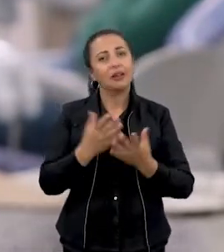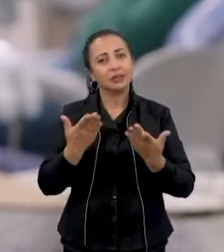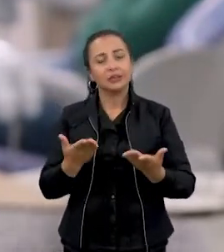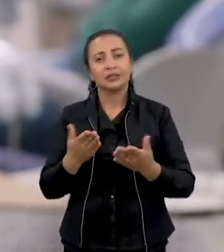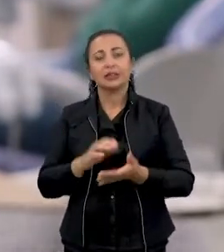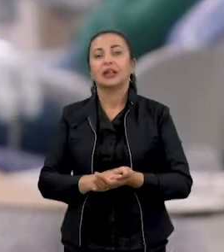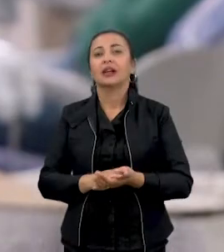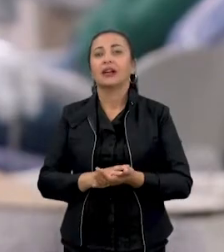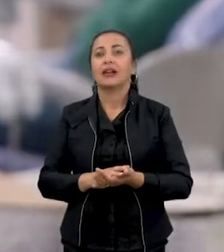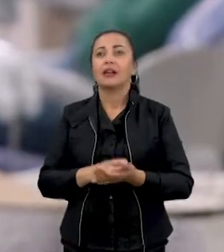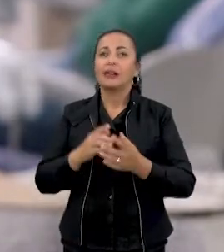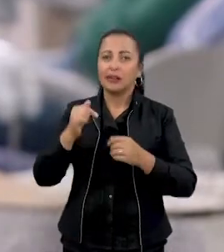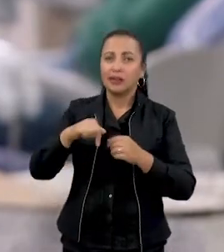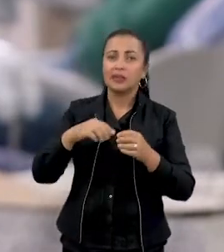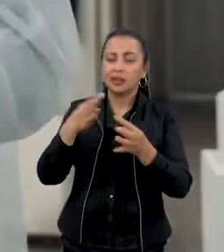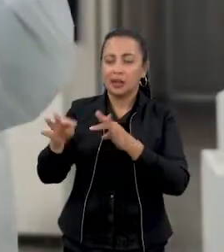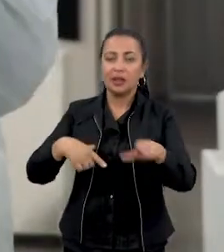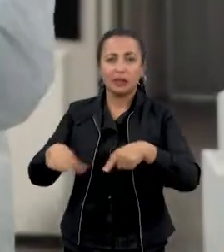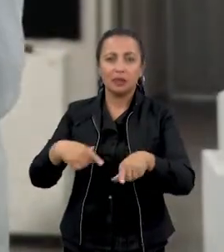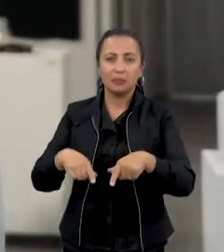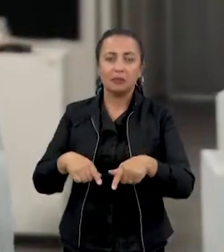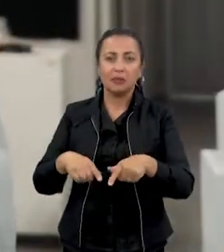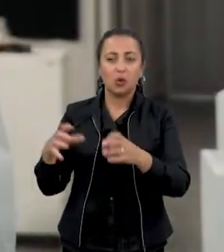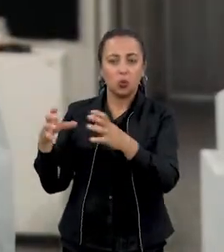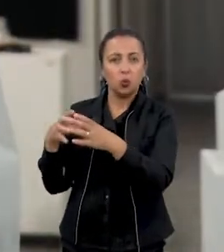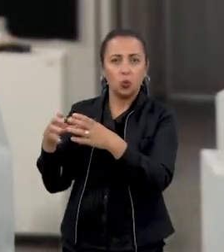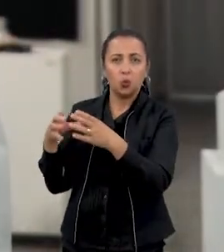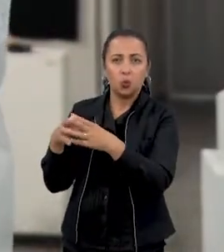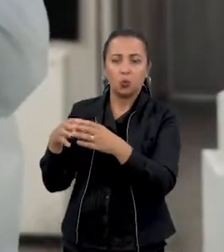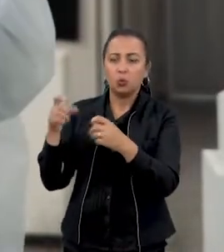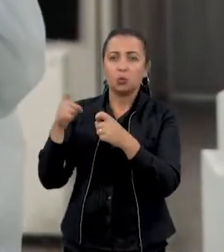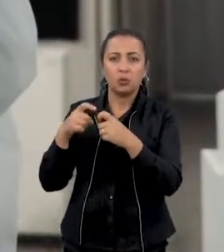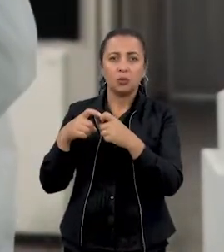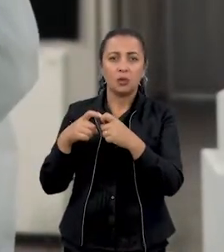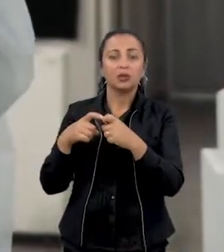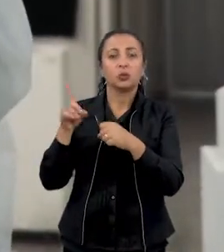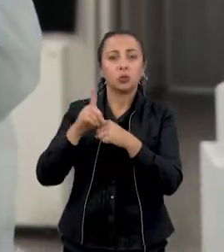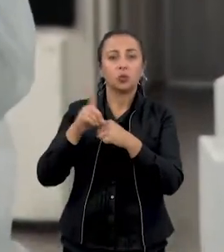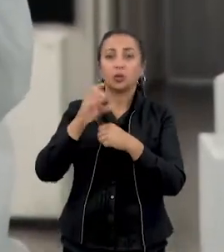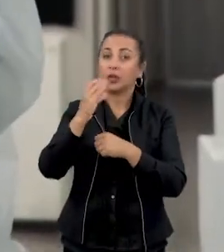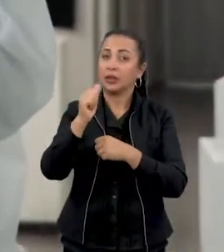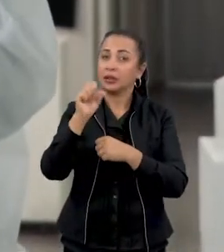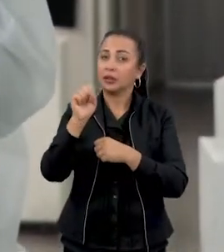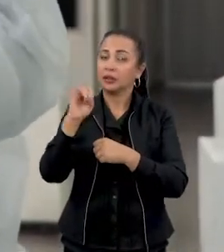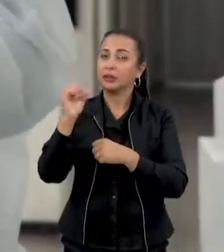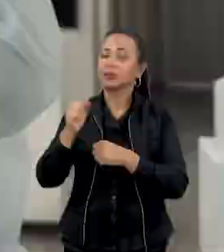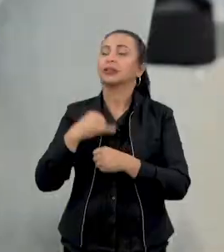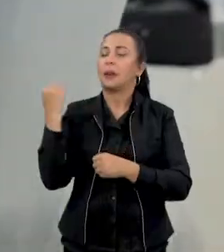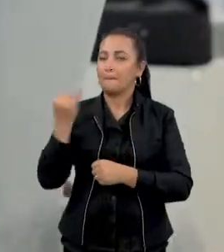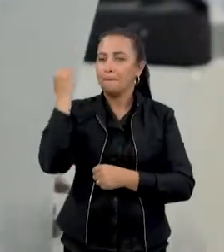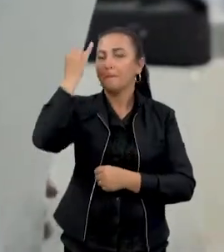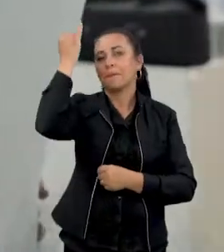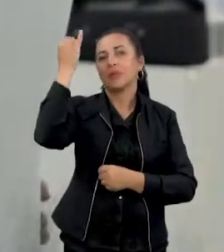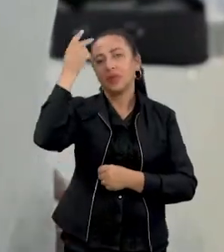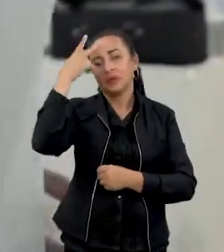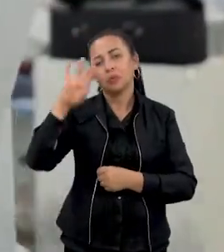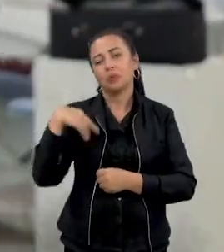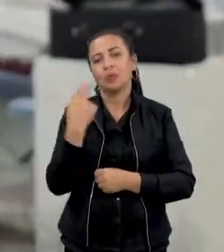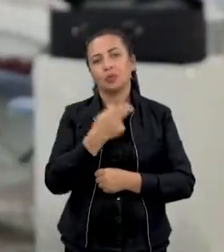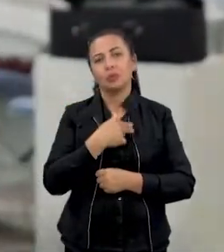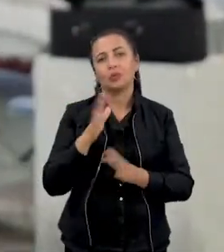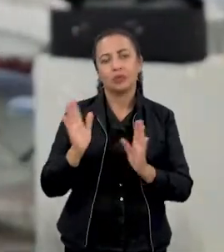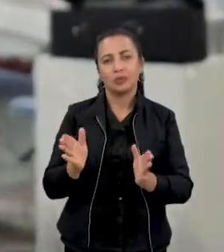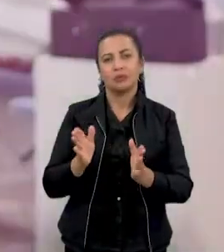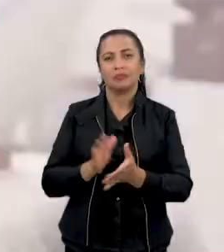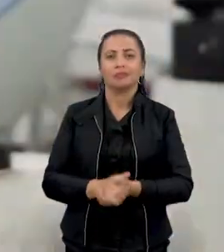tudo. Então esse trabalho das meninas, da doutora Cássia, é muito importante assim,